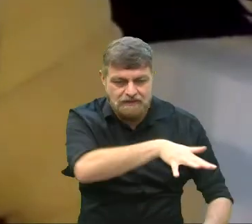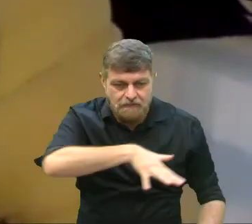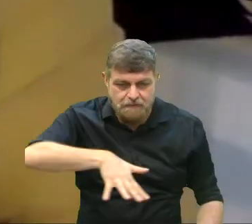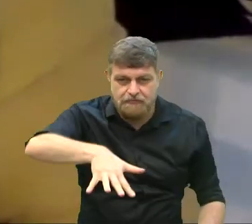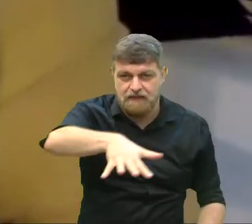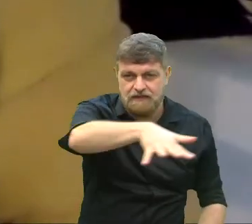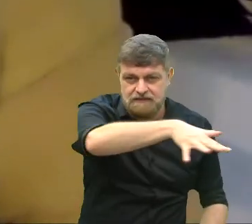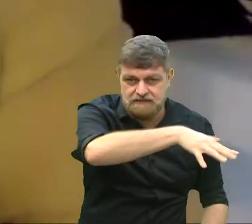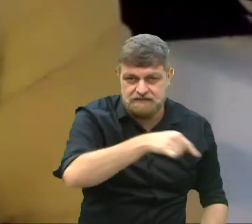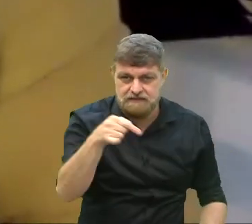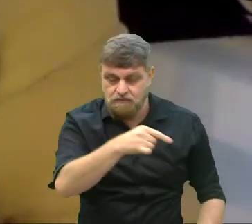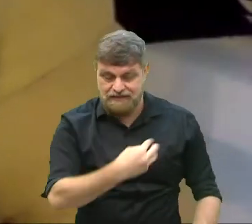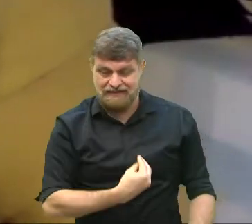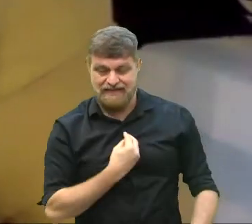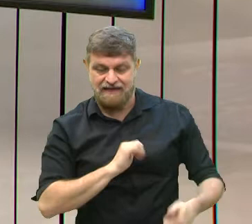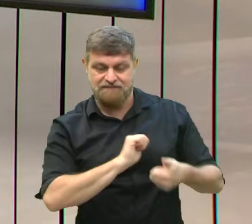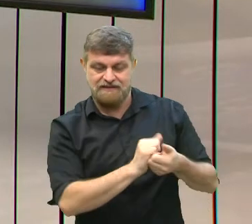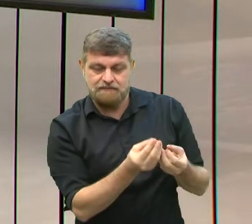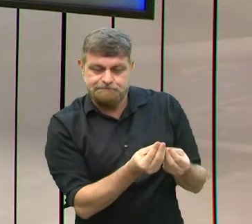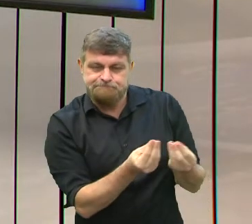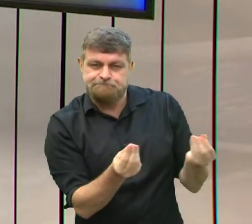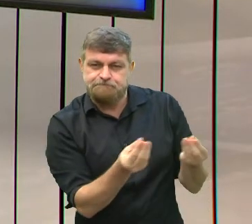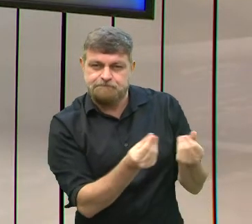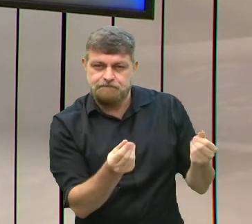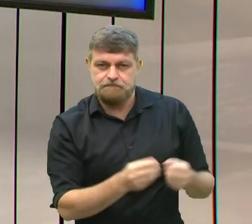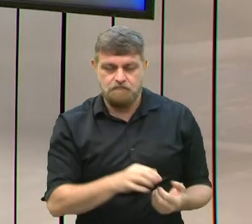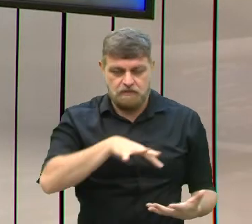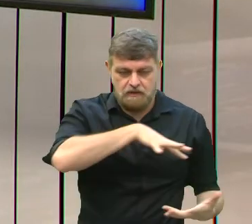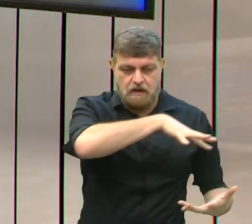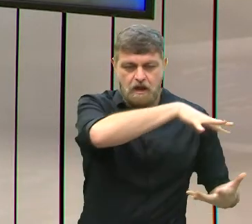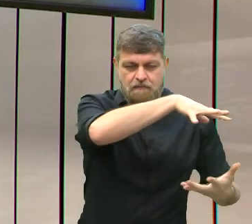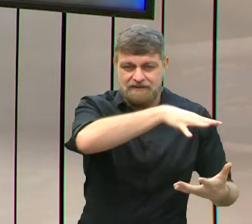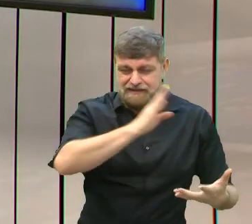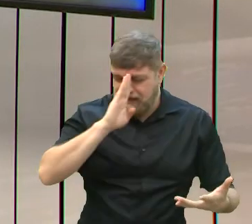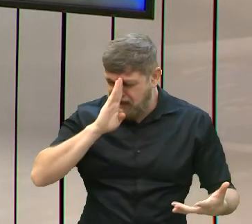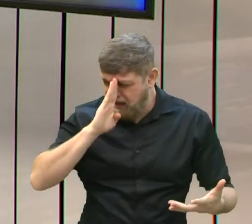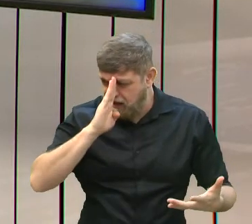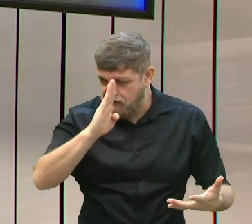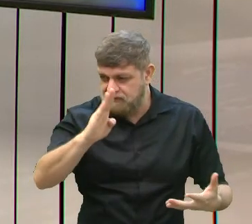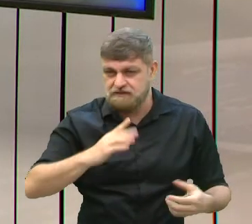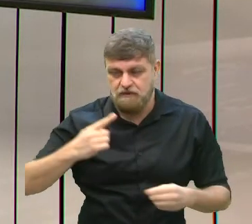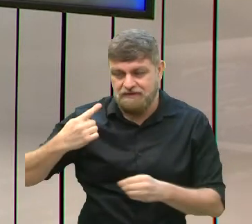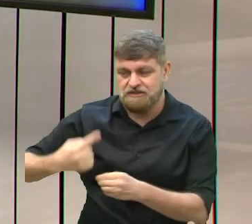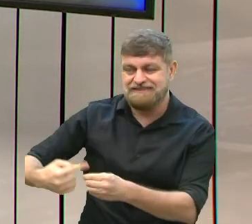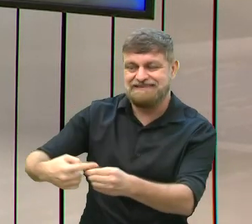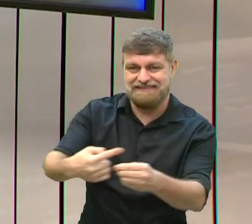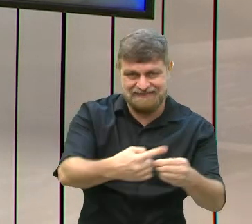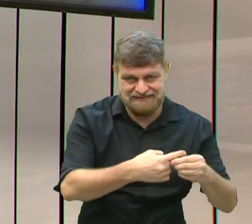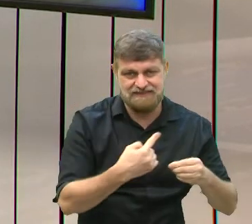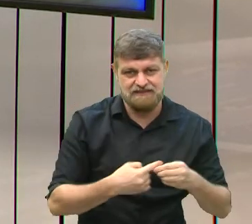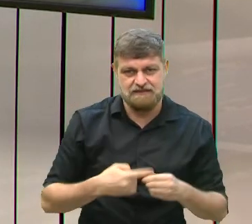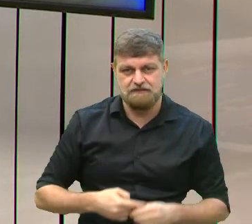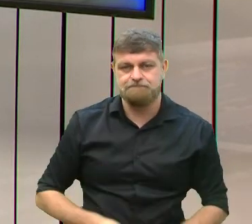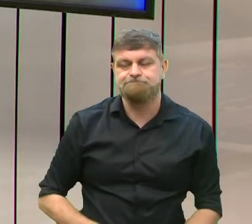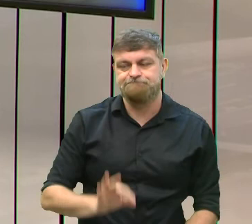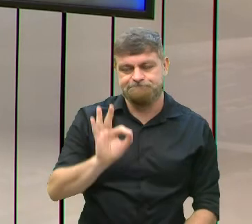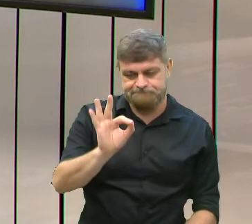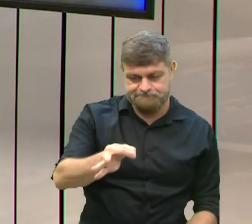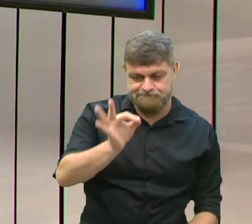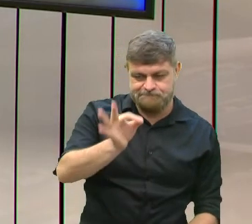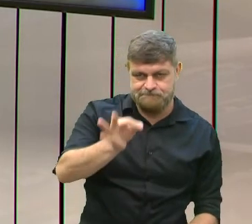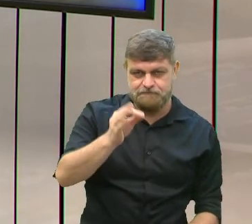para a manutenção da qualidade de vida neste planeta, principalmente nas cidades. Né? Com Importante.